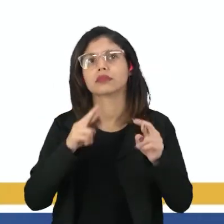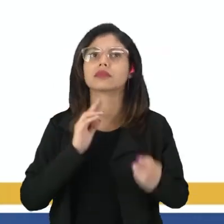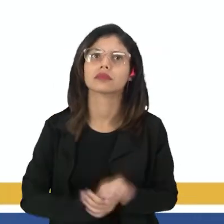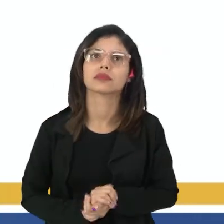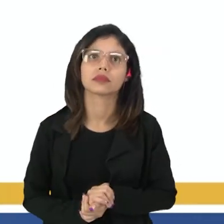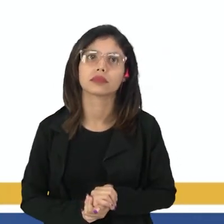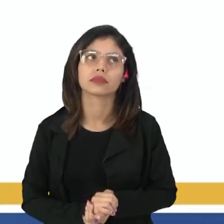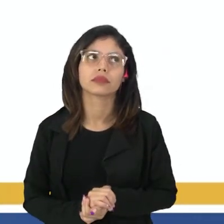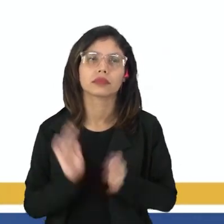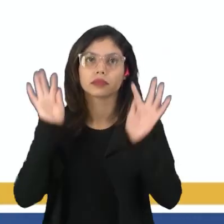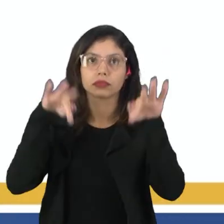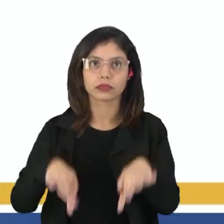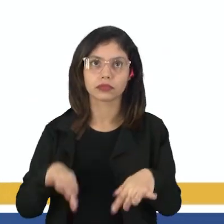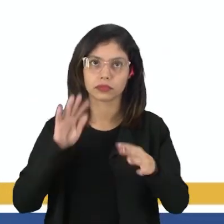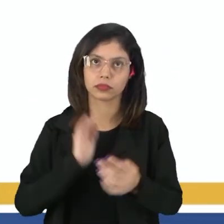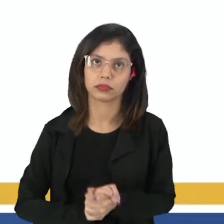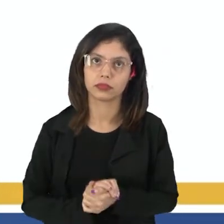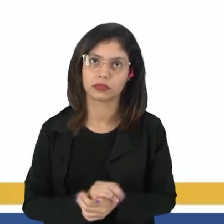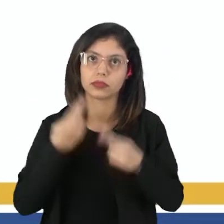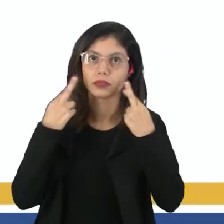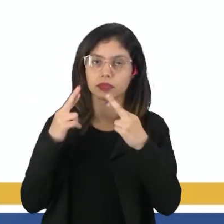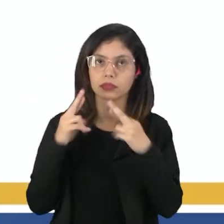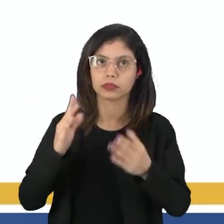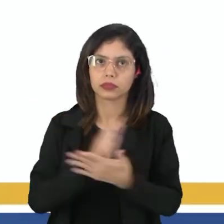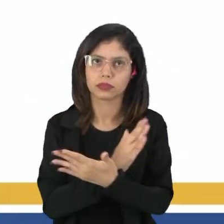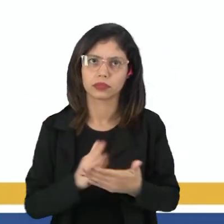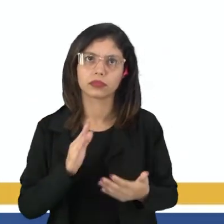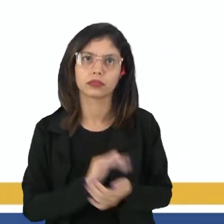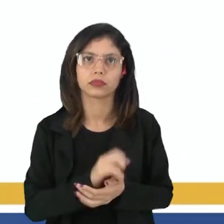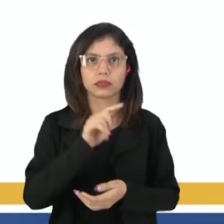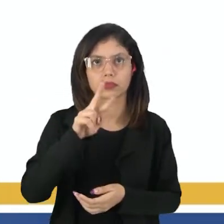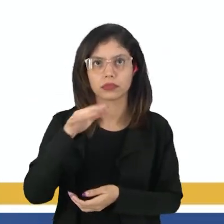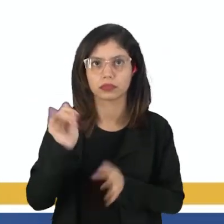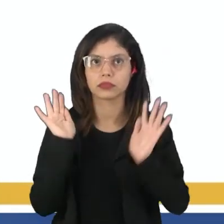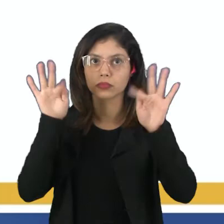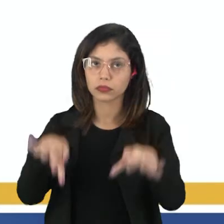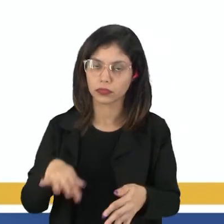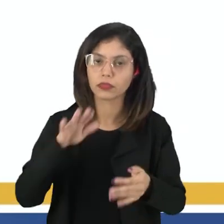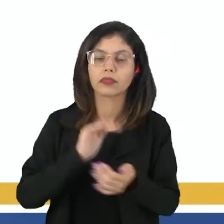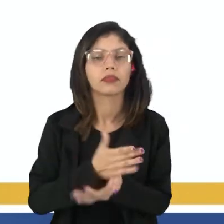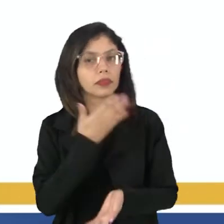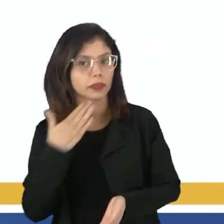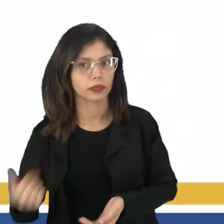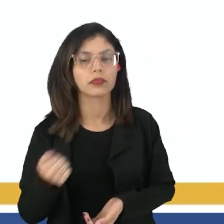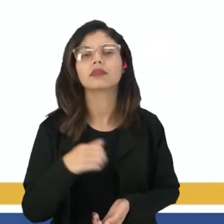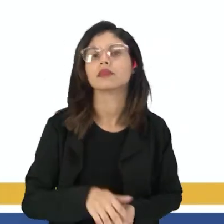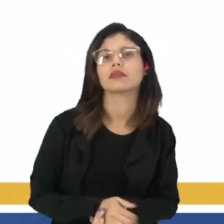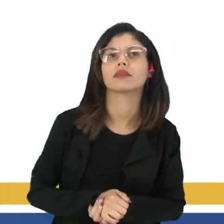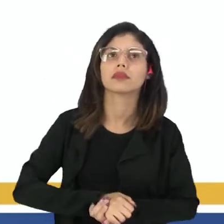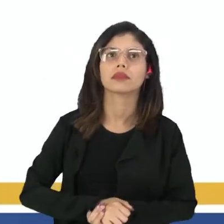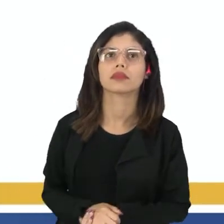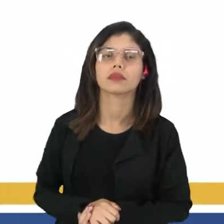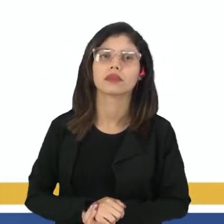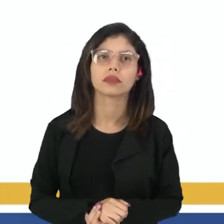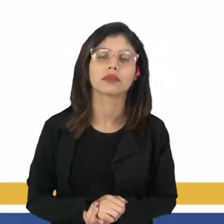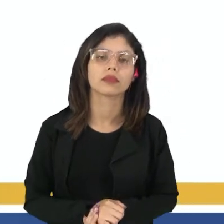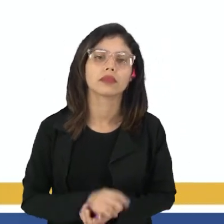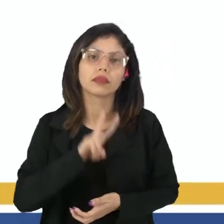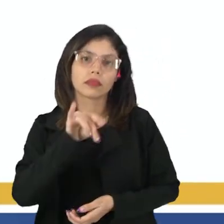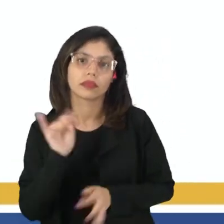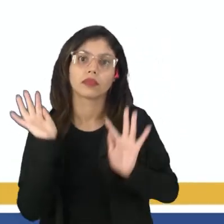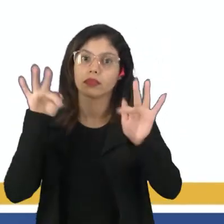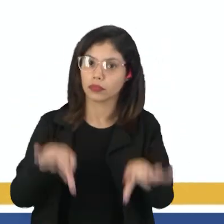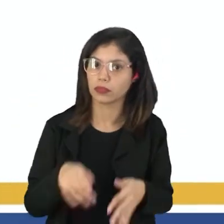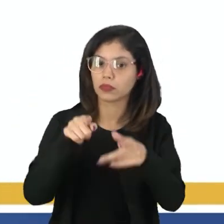de reclamação, são finalidade de reclamar algo para o interlocutor a fim de uma solução, ou seja, a gente vai ter